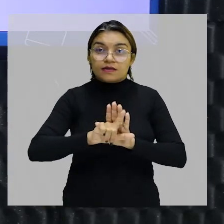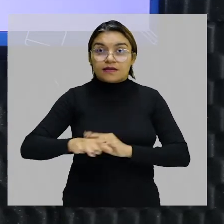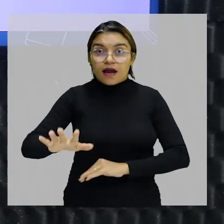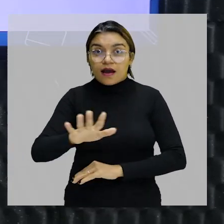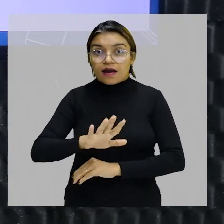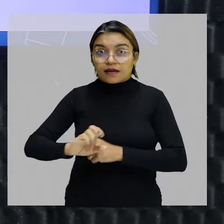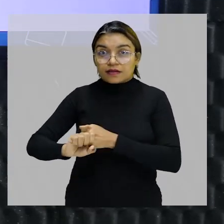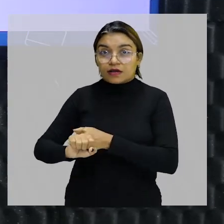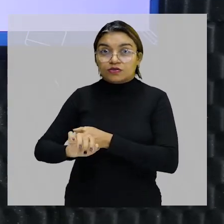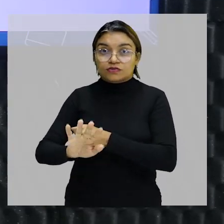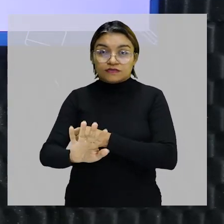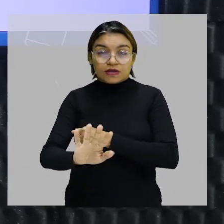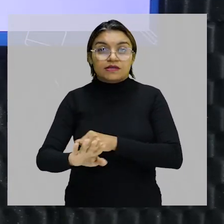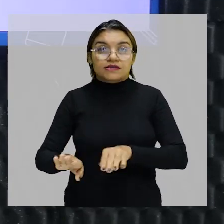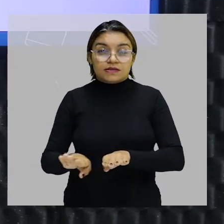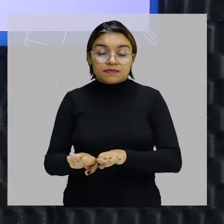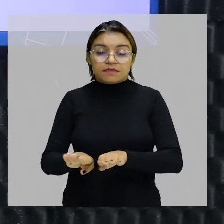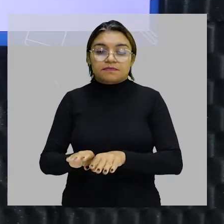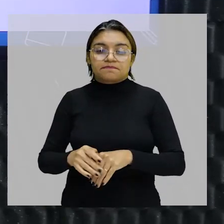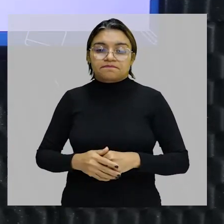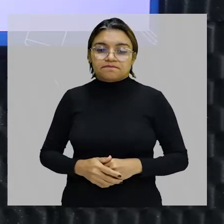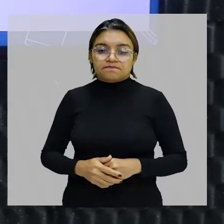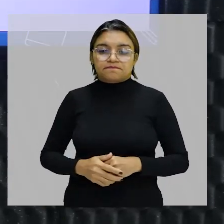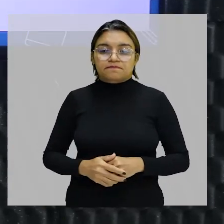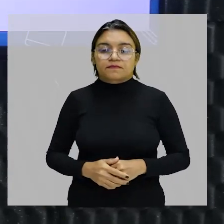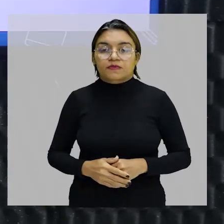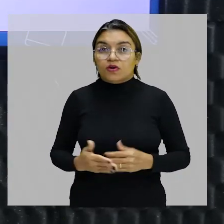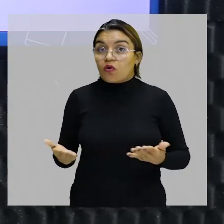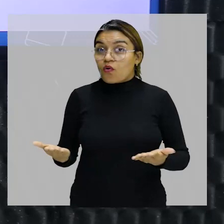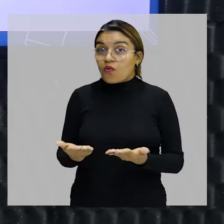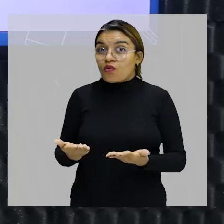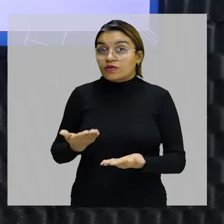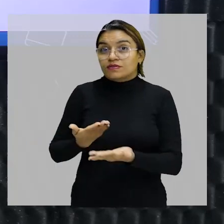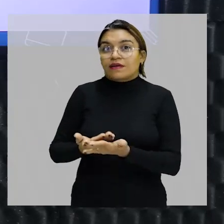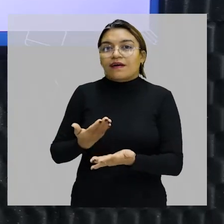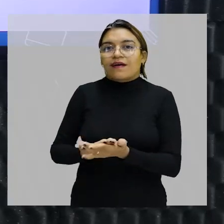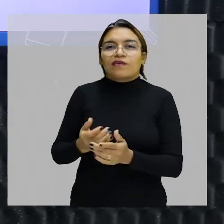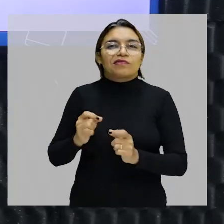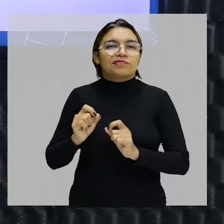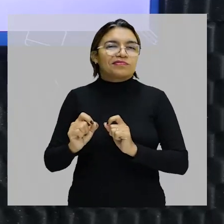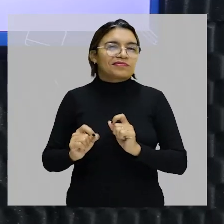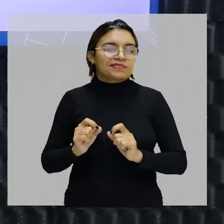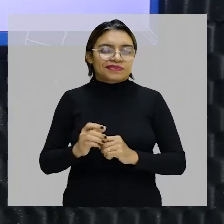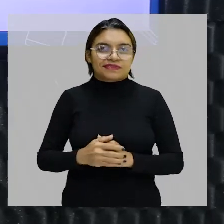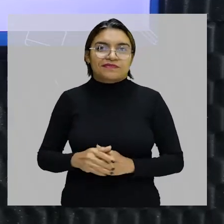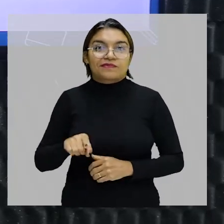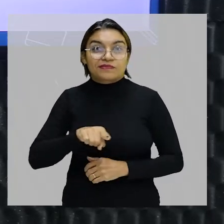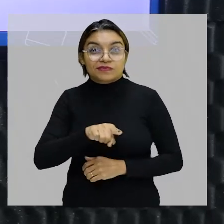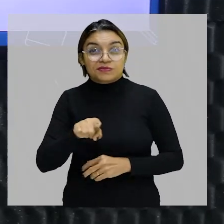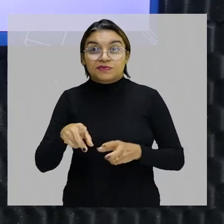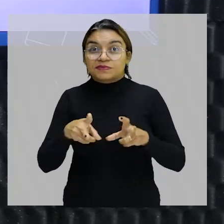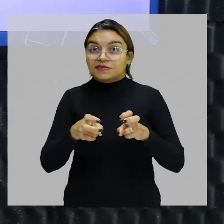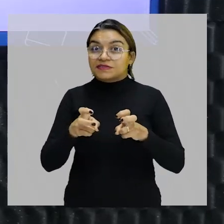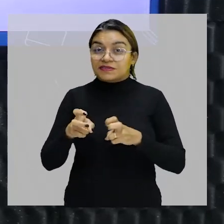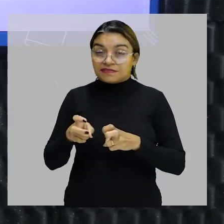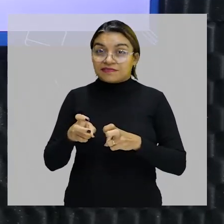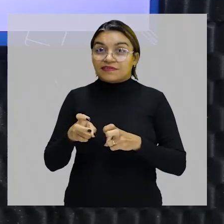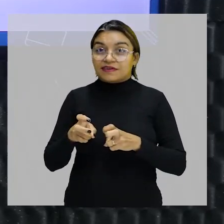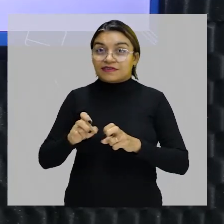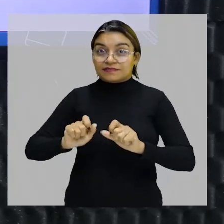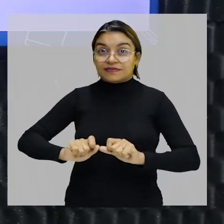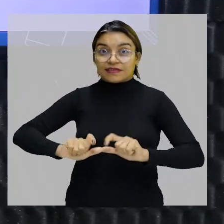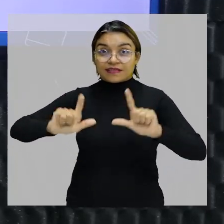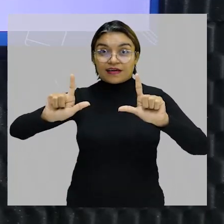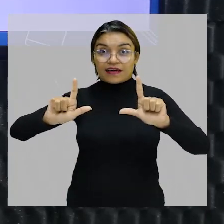radioatividade. Show de bola, turminha? Bom, e na nossa aula de hoje, se você está observando bem a tela, nós